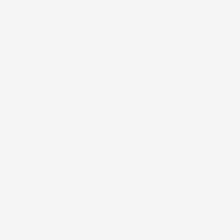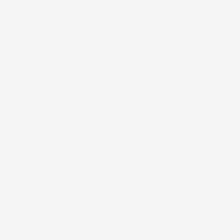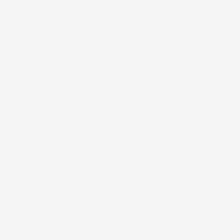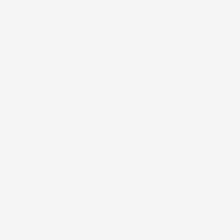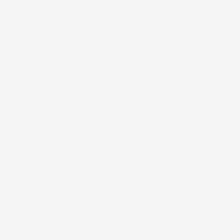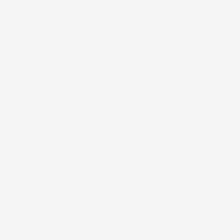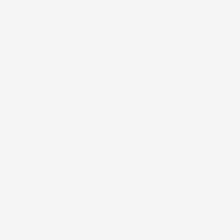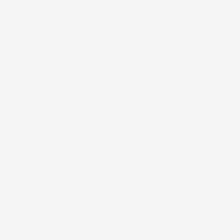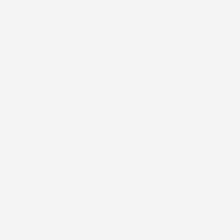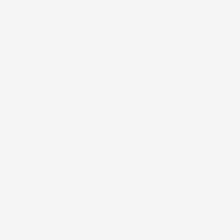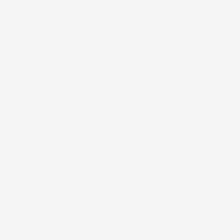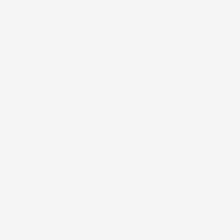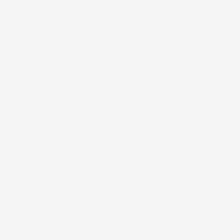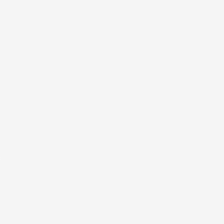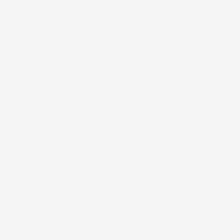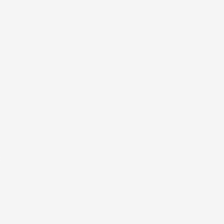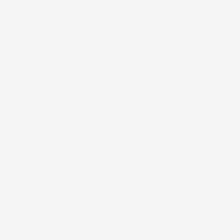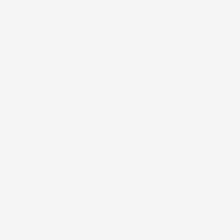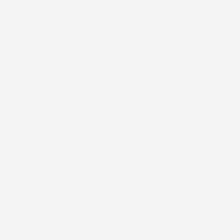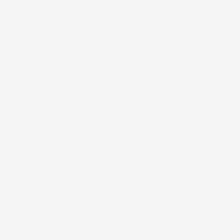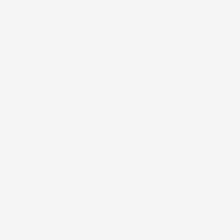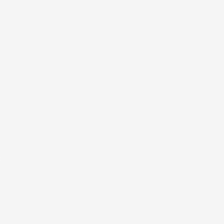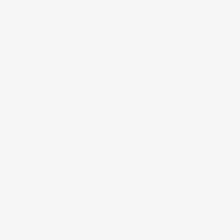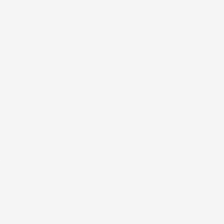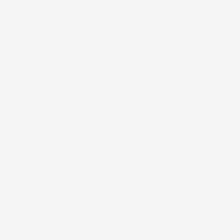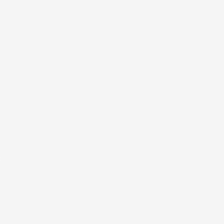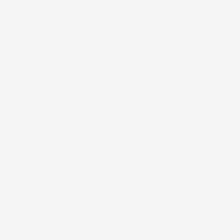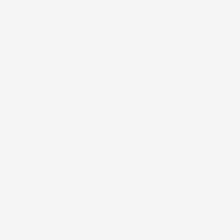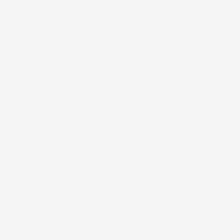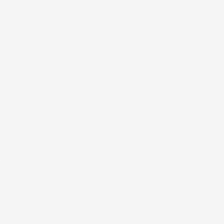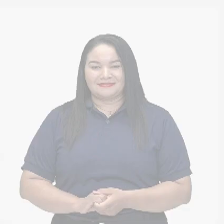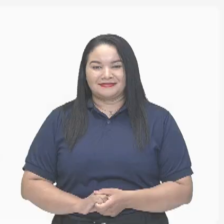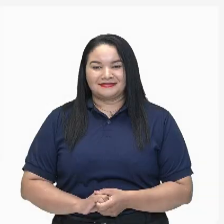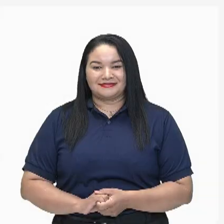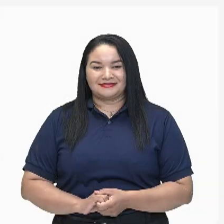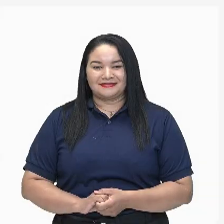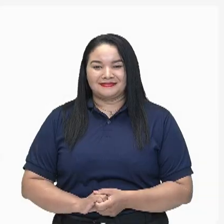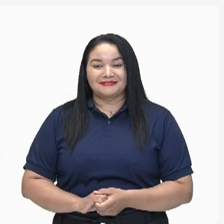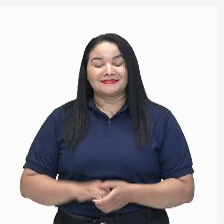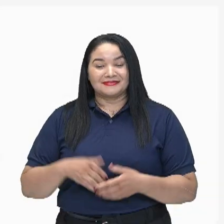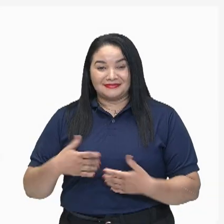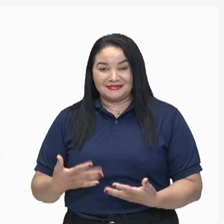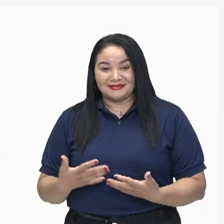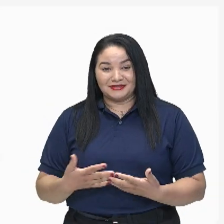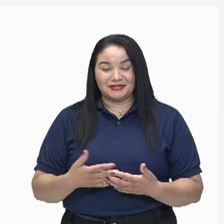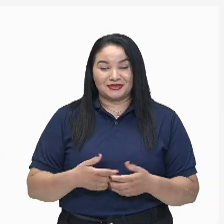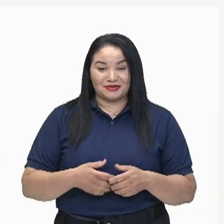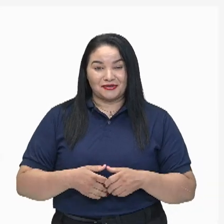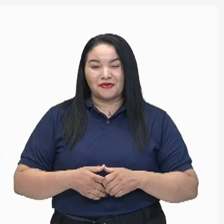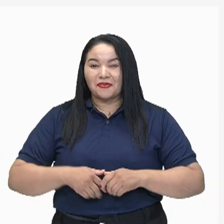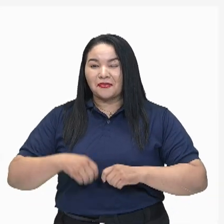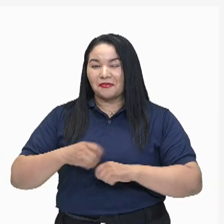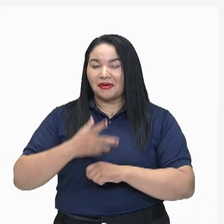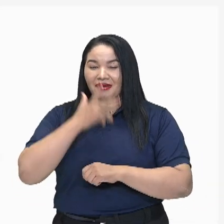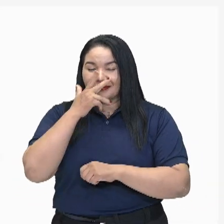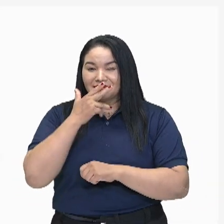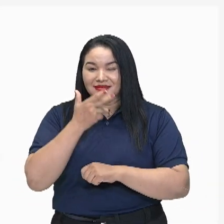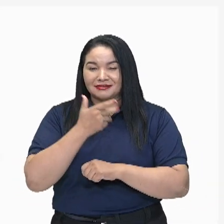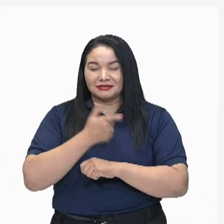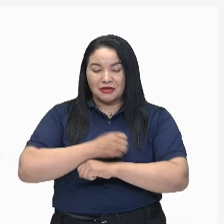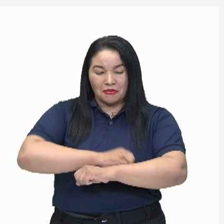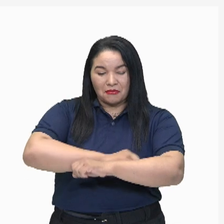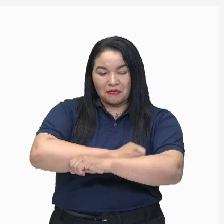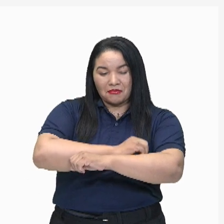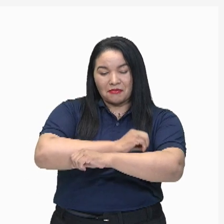tão aéreo que tecido se eleva por si, luz balão. Muito bonito, né? Essa ideia de algo que vai aparecendo como